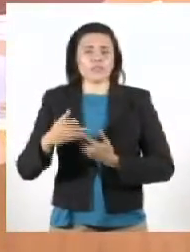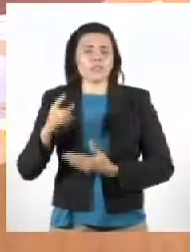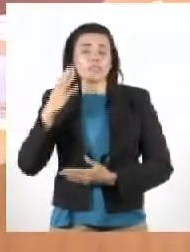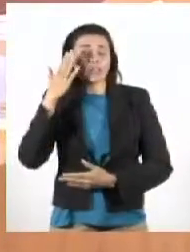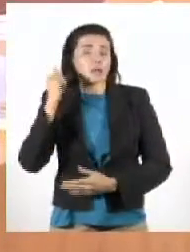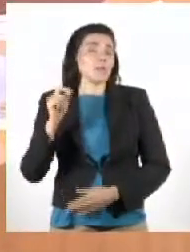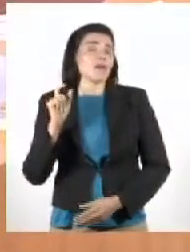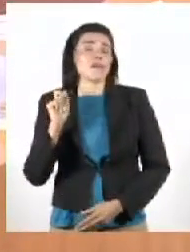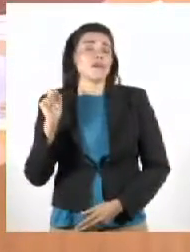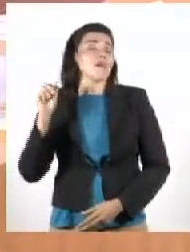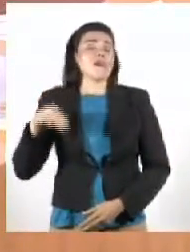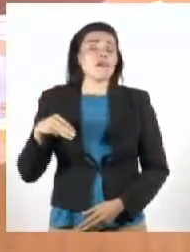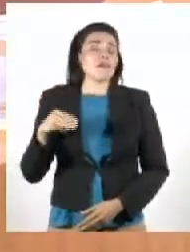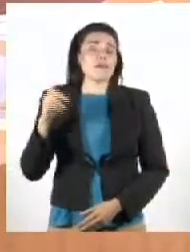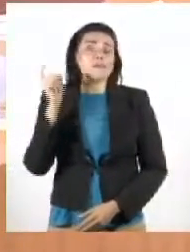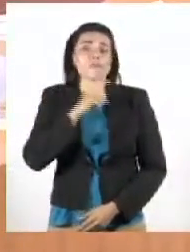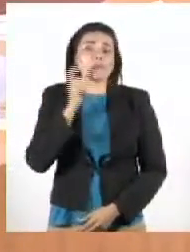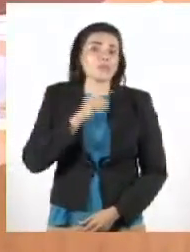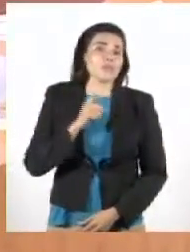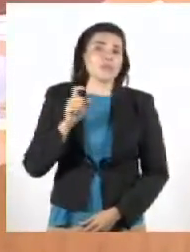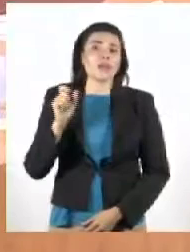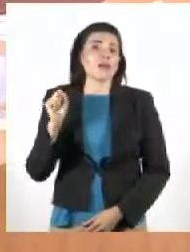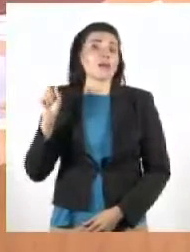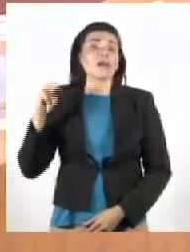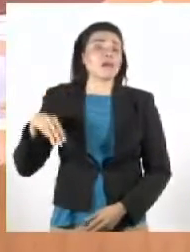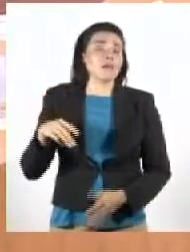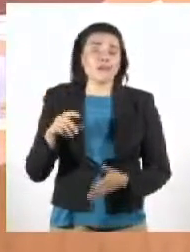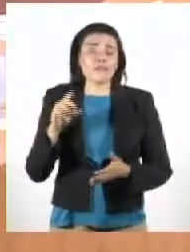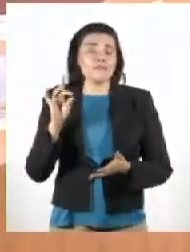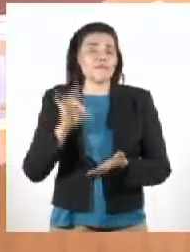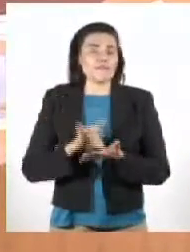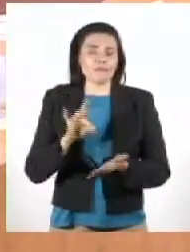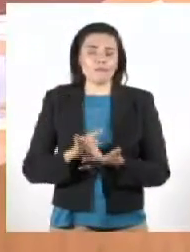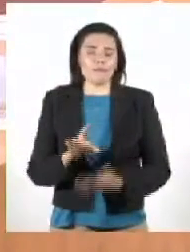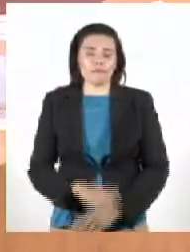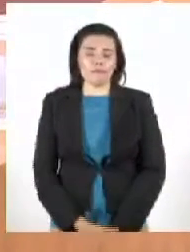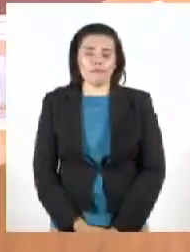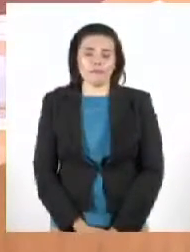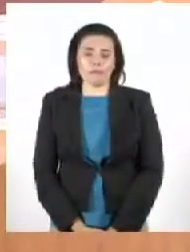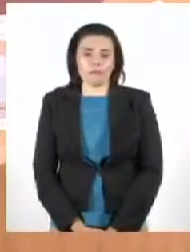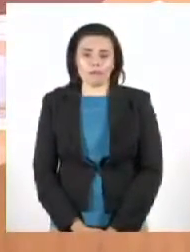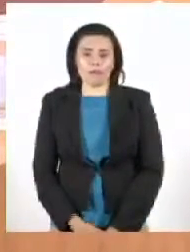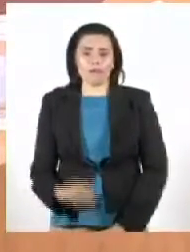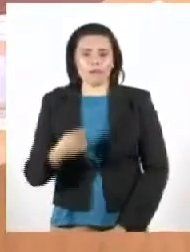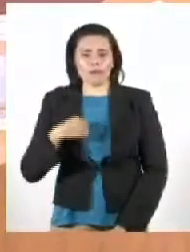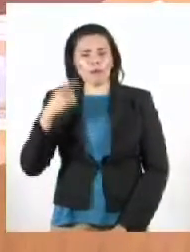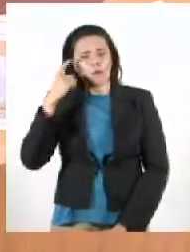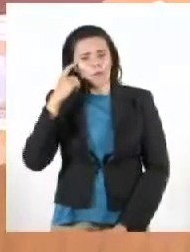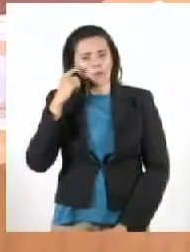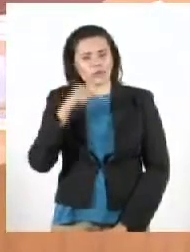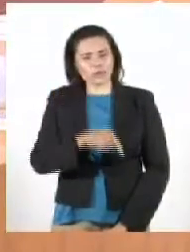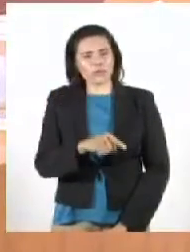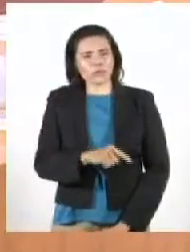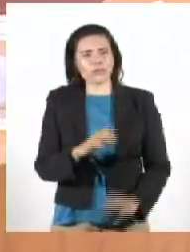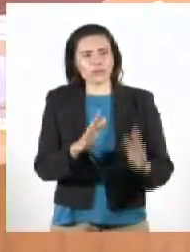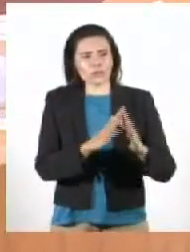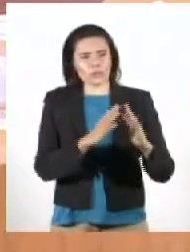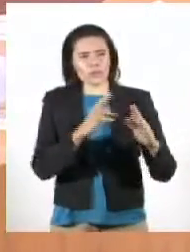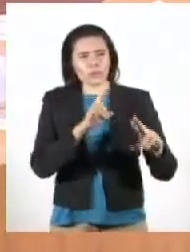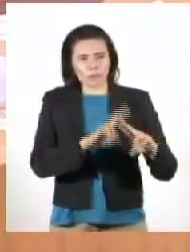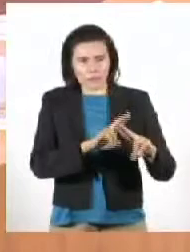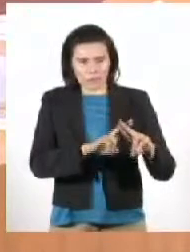confusão de Pedrinhas. Eu acho que Pedrinhas foi responsável muito